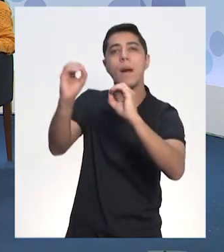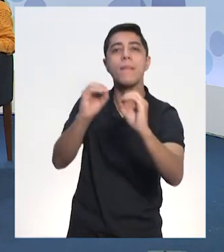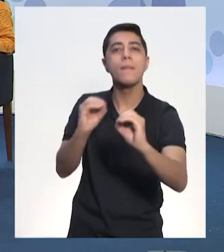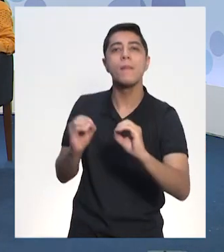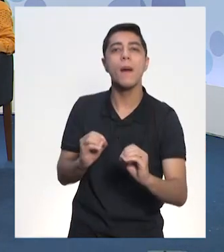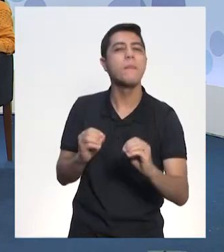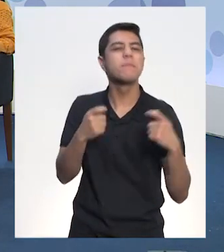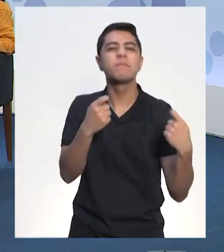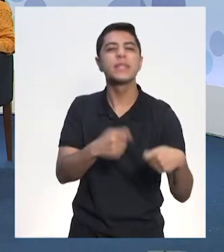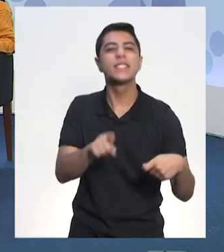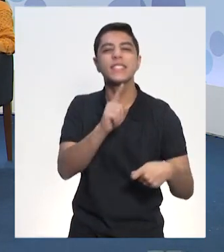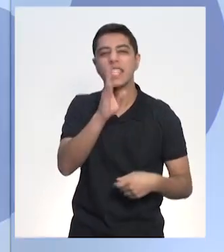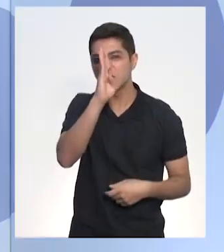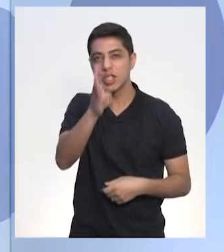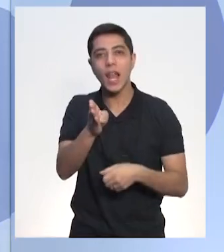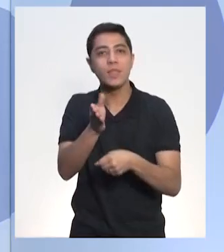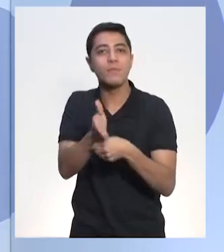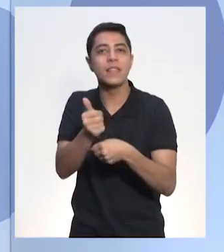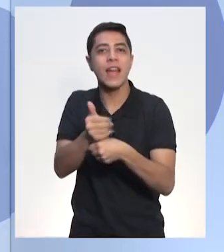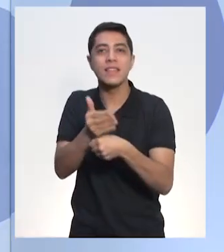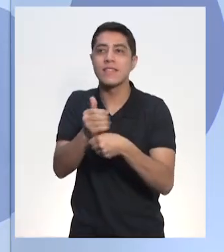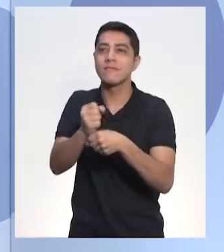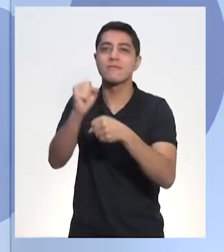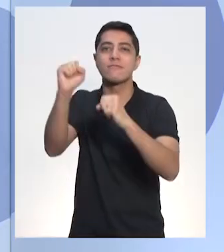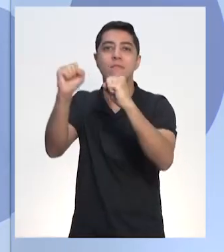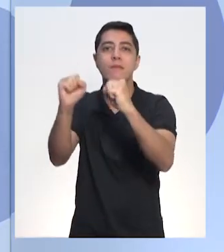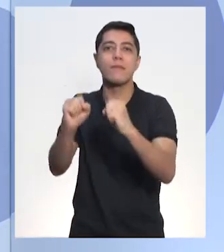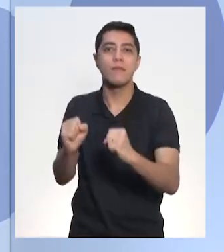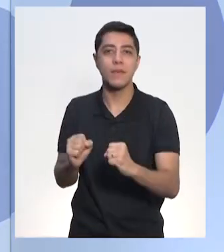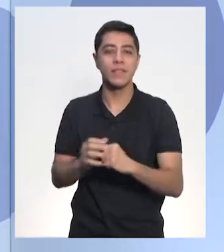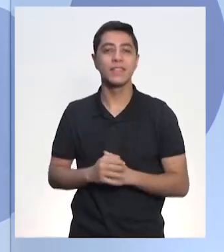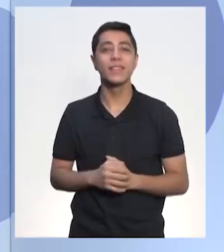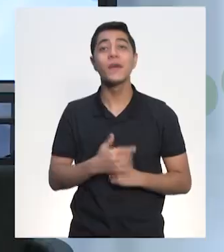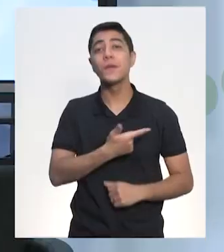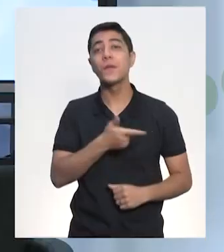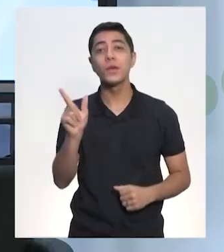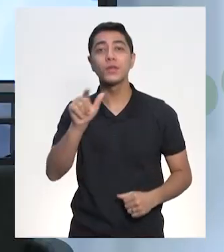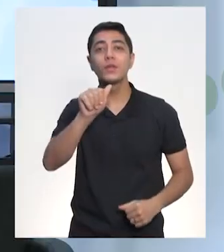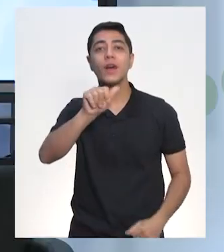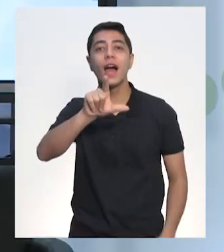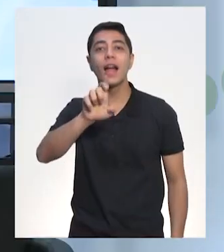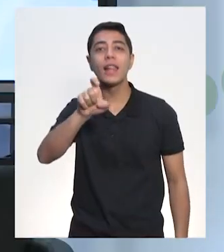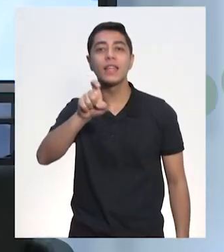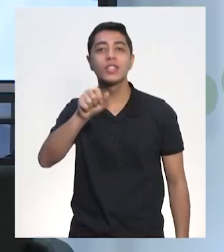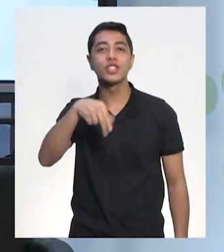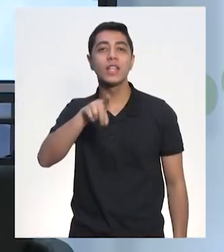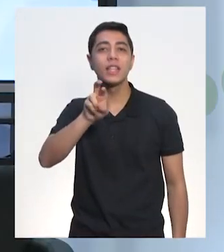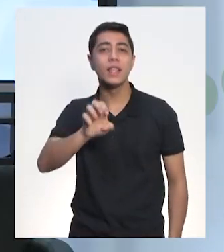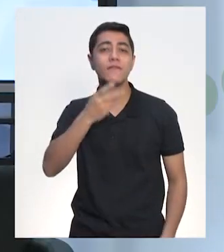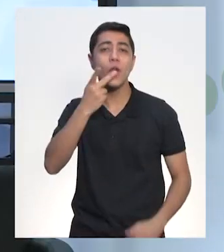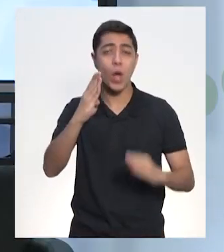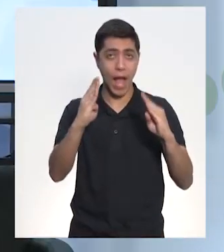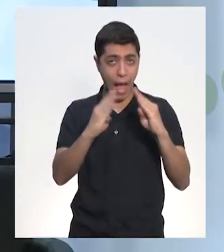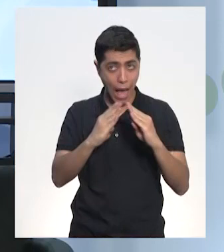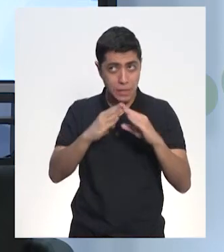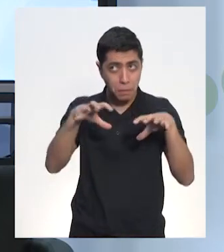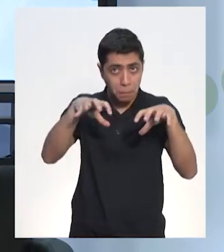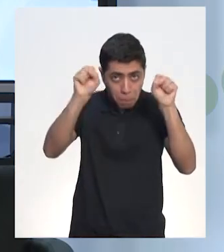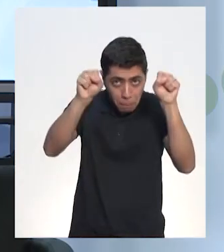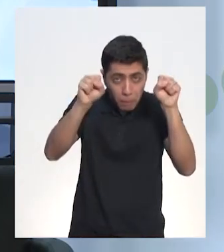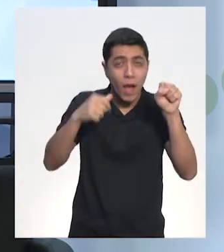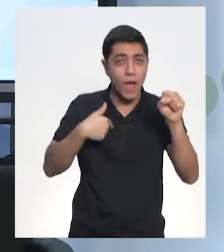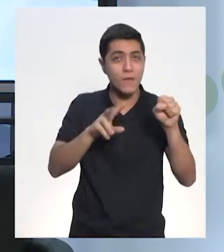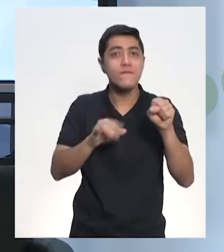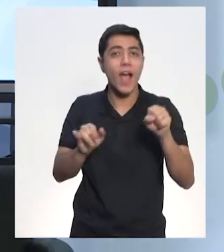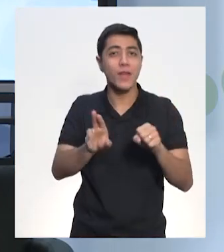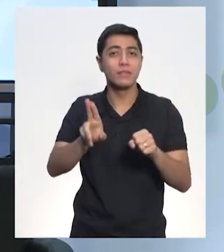casa dele, ele vai iluminar a casa com batatas. Muito bom, então. É uma estratégia aí que vocês podem fazer. Tá. Então, a gente vai ter agora